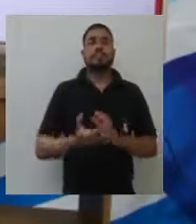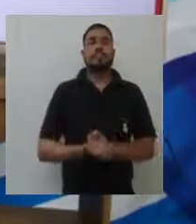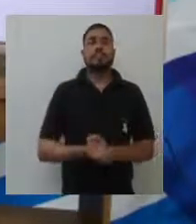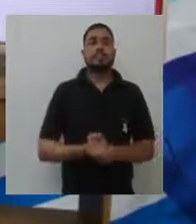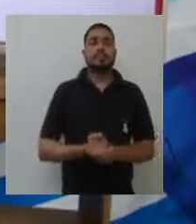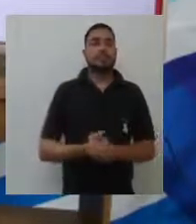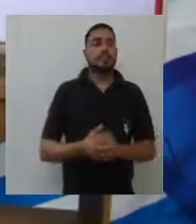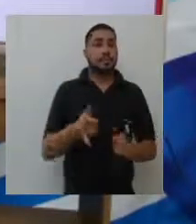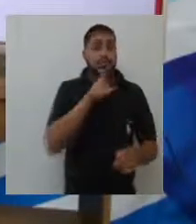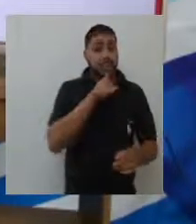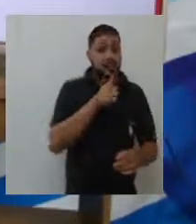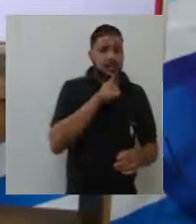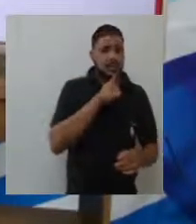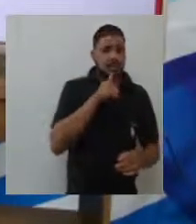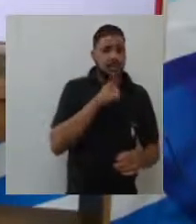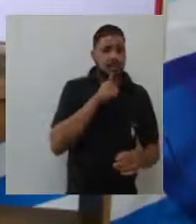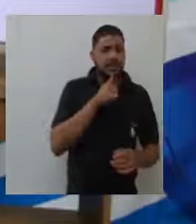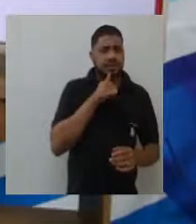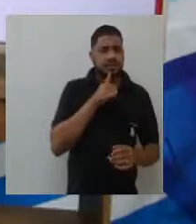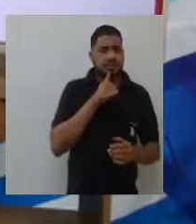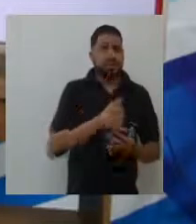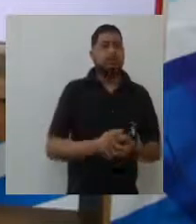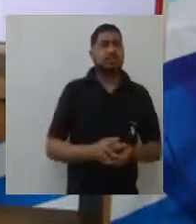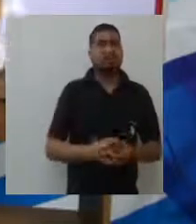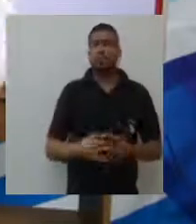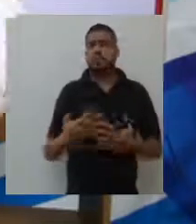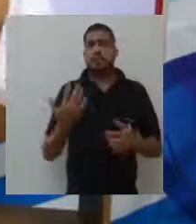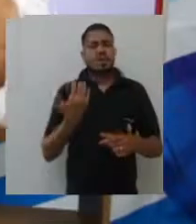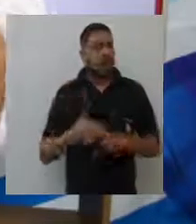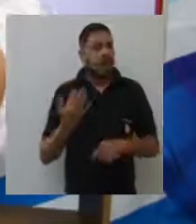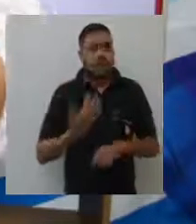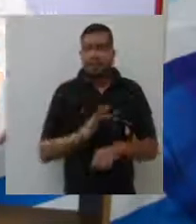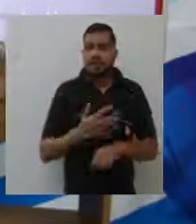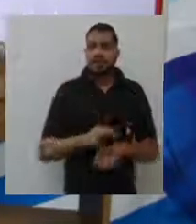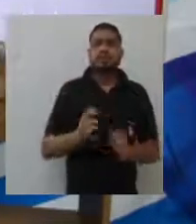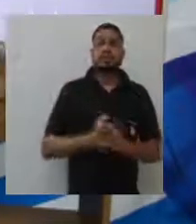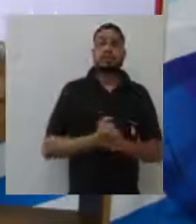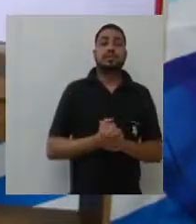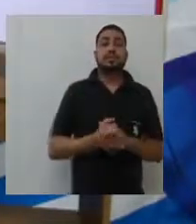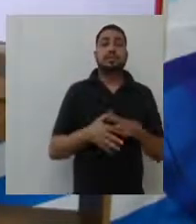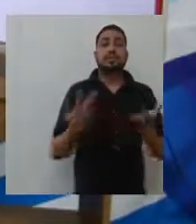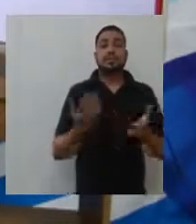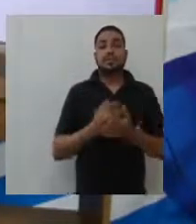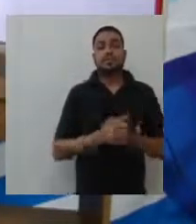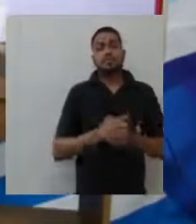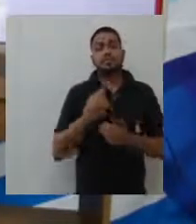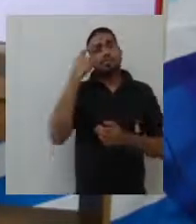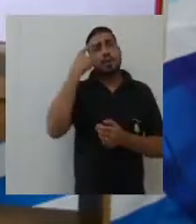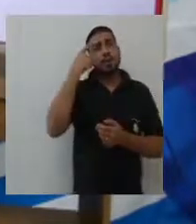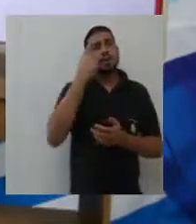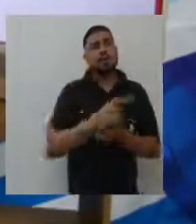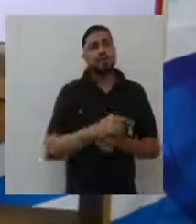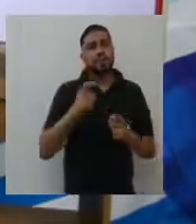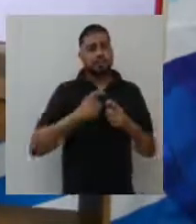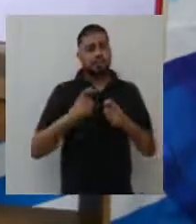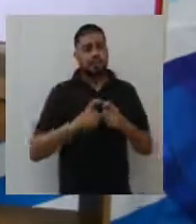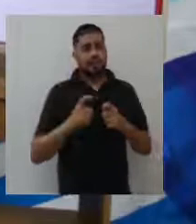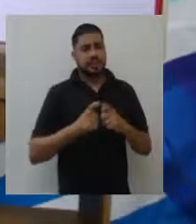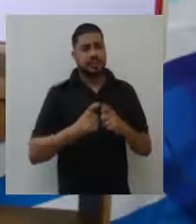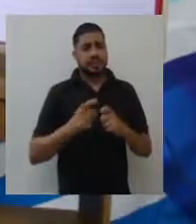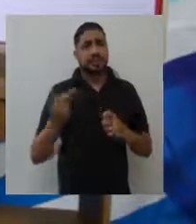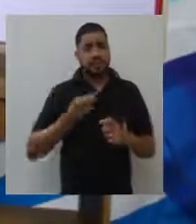Quero dar um exemplo assim bem didático, um exemplo bem simplório. Então imagine só que o médico diga para mim,